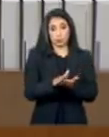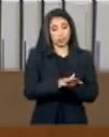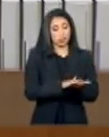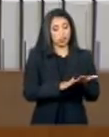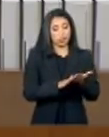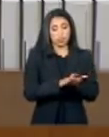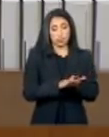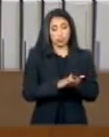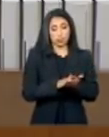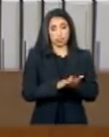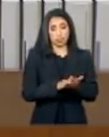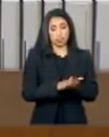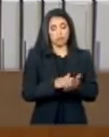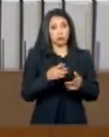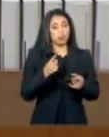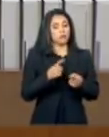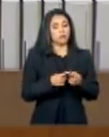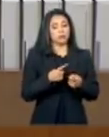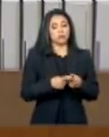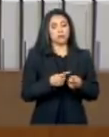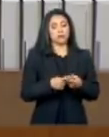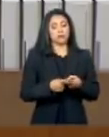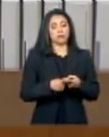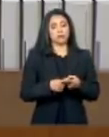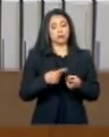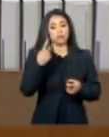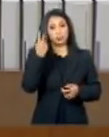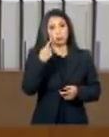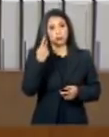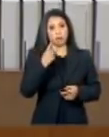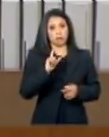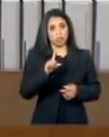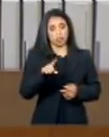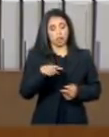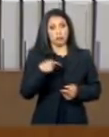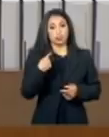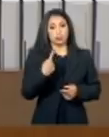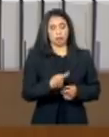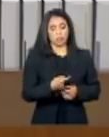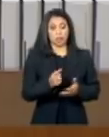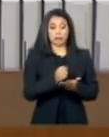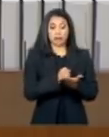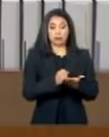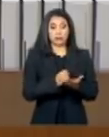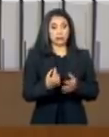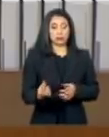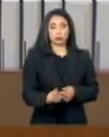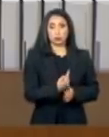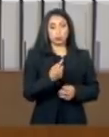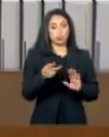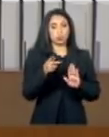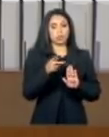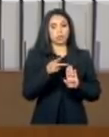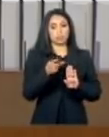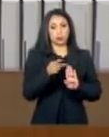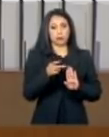política que justifique a sua condição de anistiado posteriormente baseada única e exclusivamente na portaria